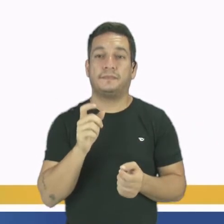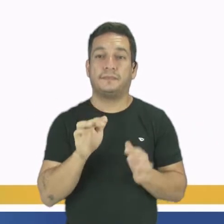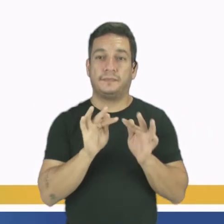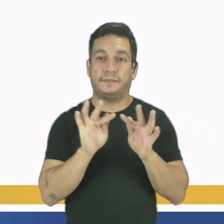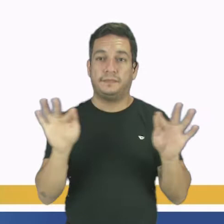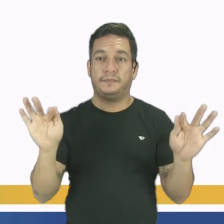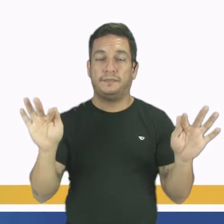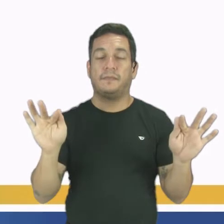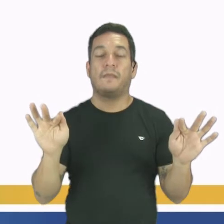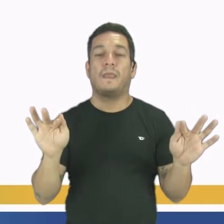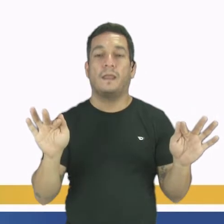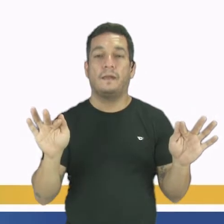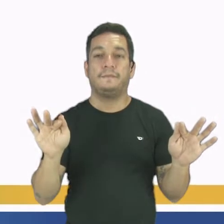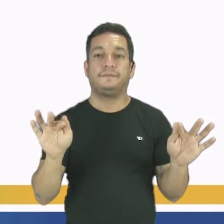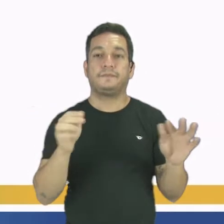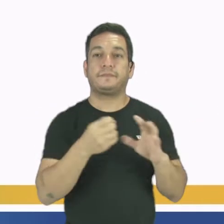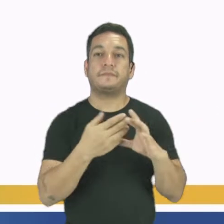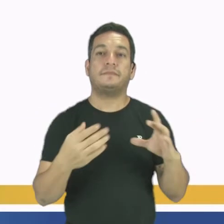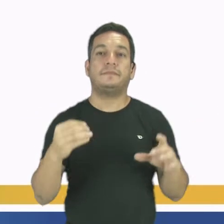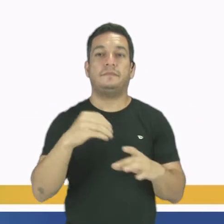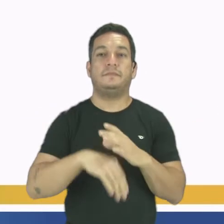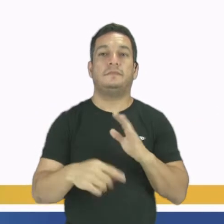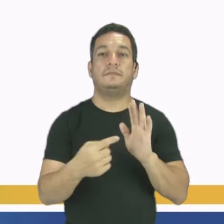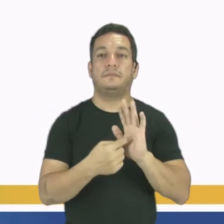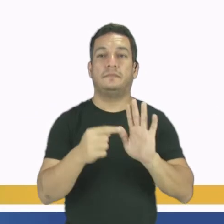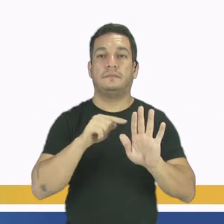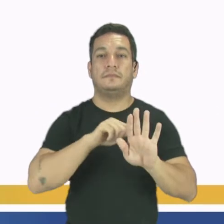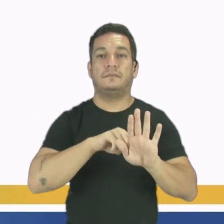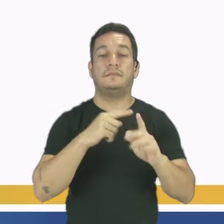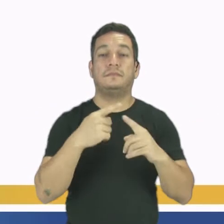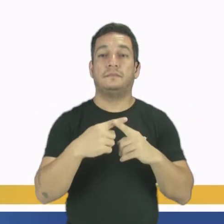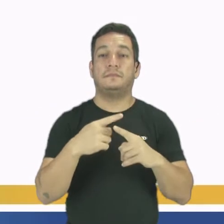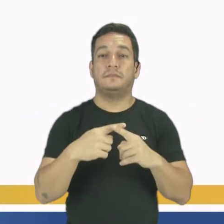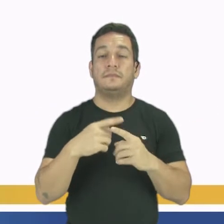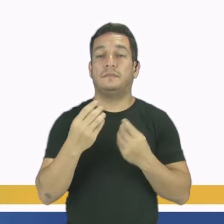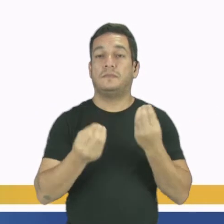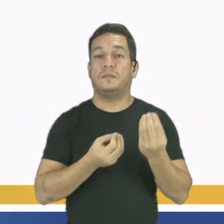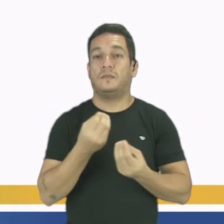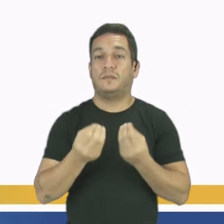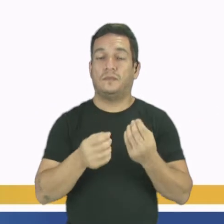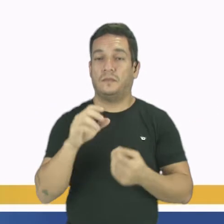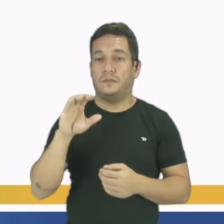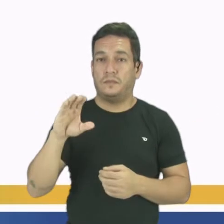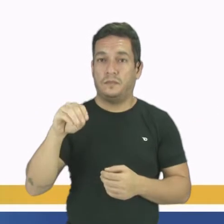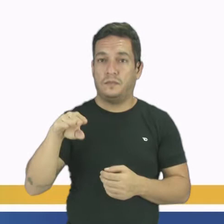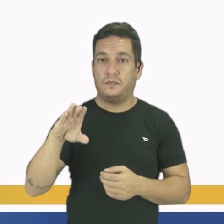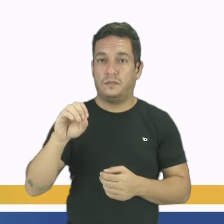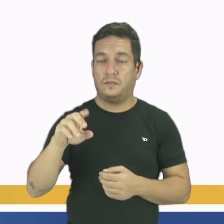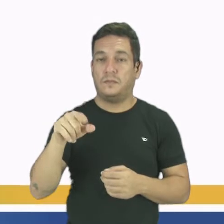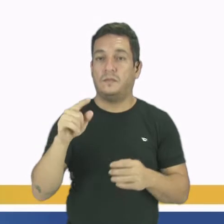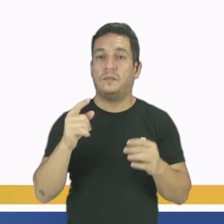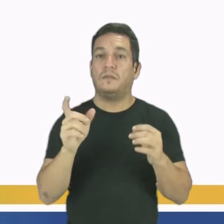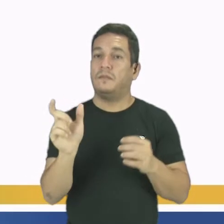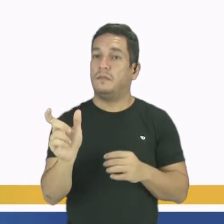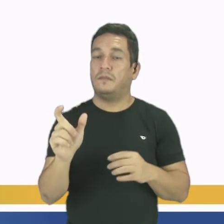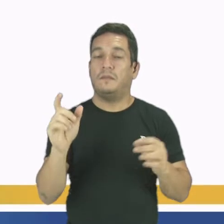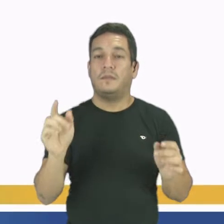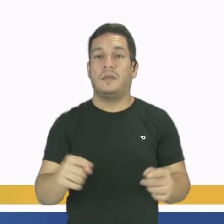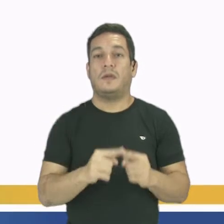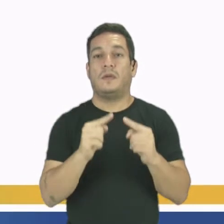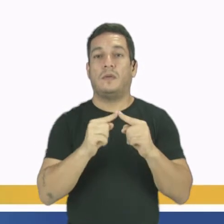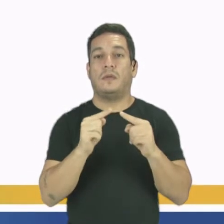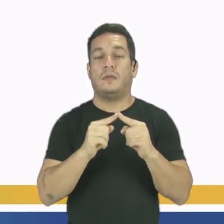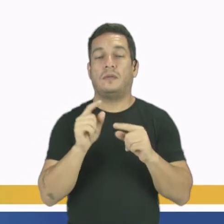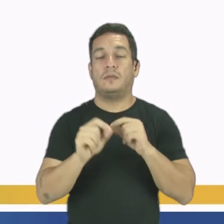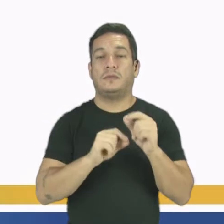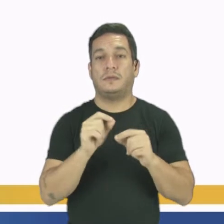esse trecho, caracterizado dentro da metáfora. Porque o como, a palavra como, é a conexão